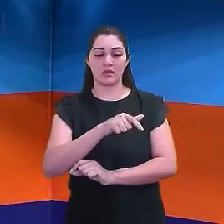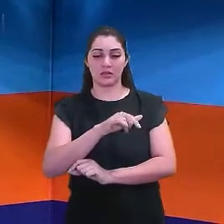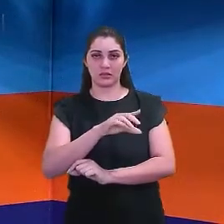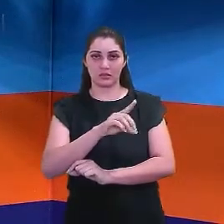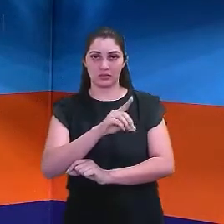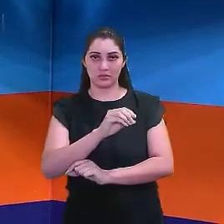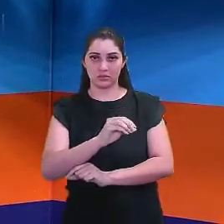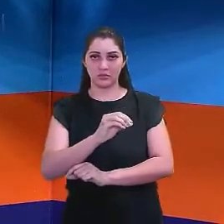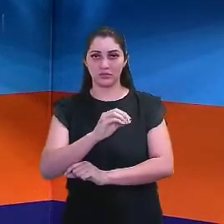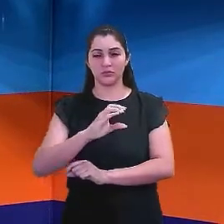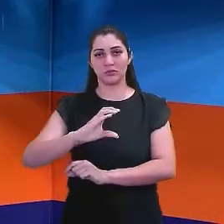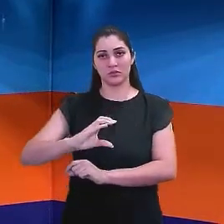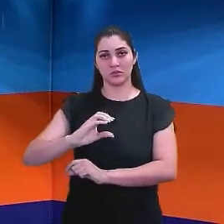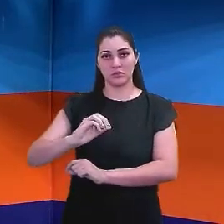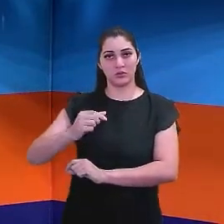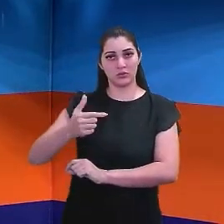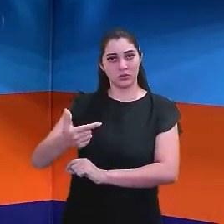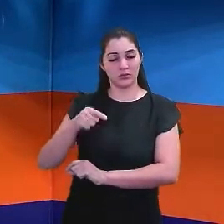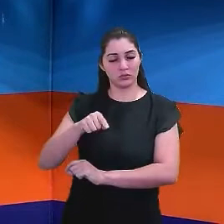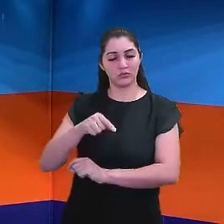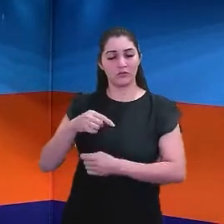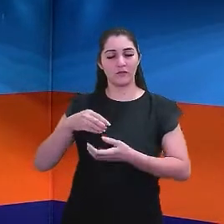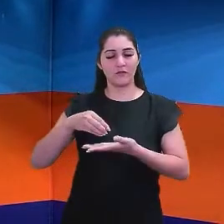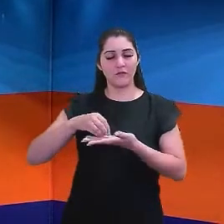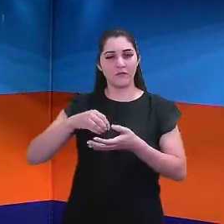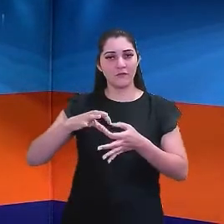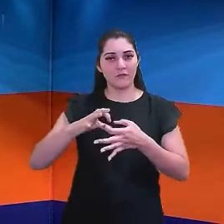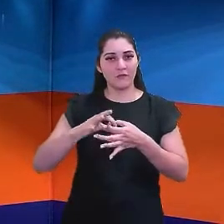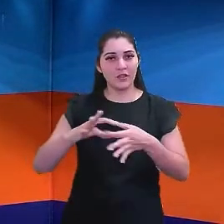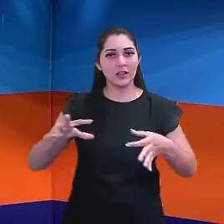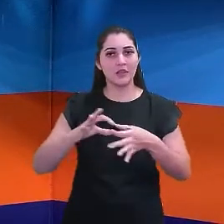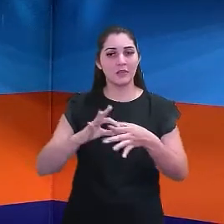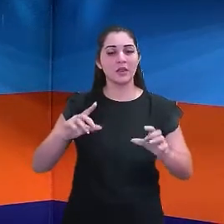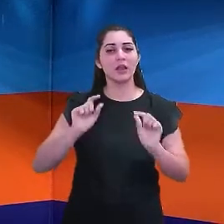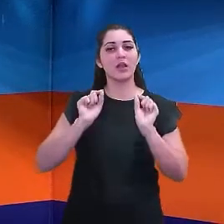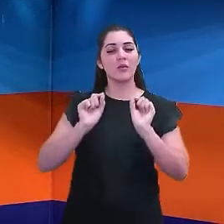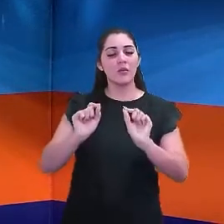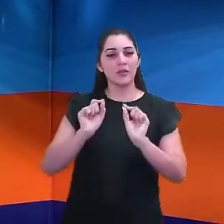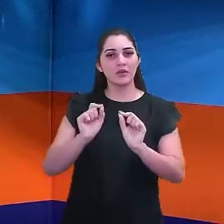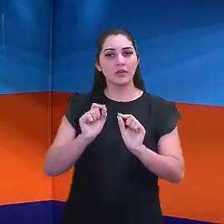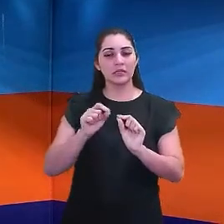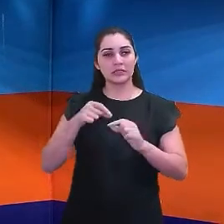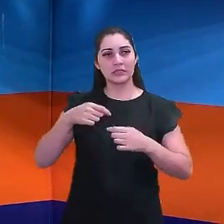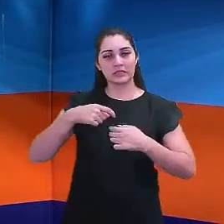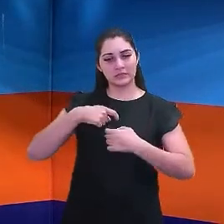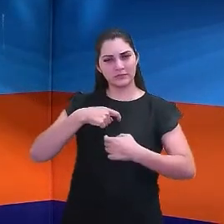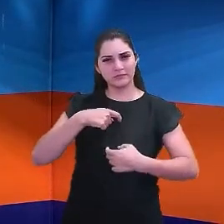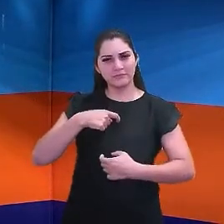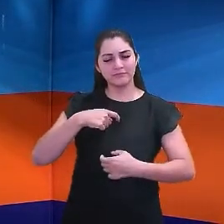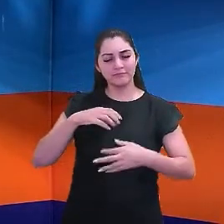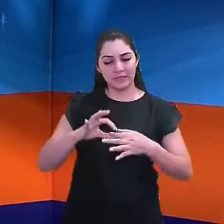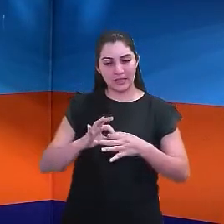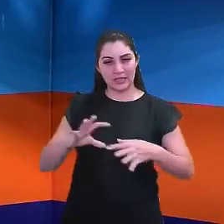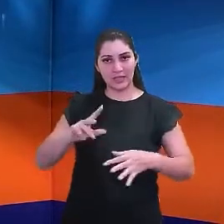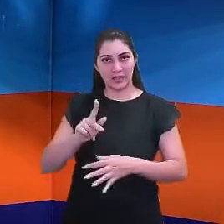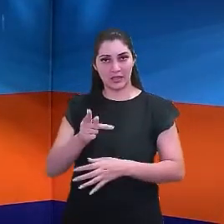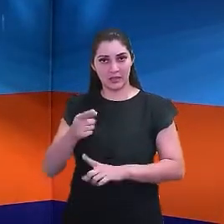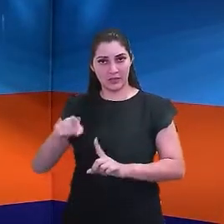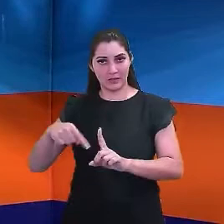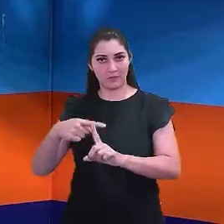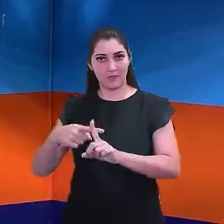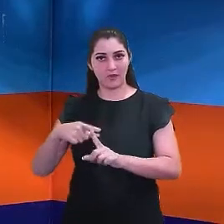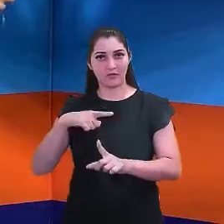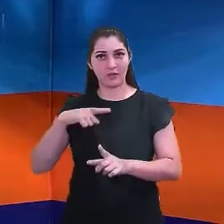ácido carbônico ele vai liberar H+, e vai dessa liberação de H+, vai ter